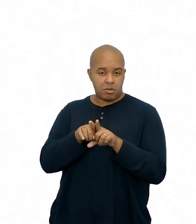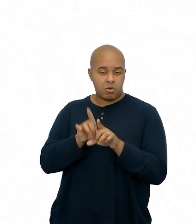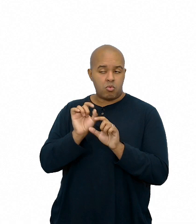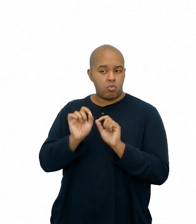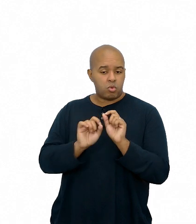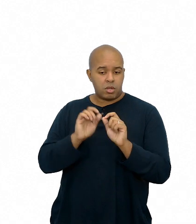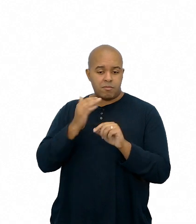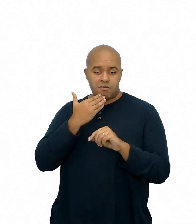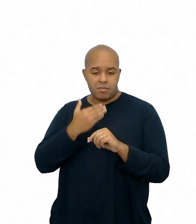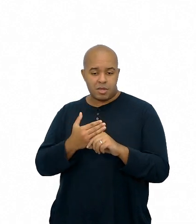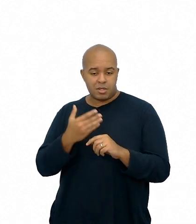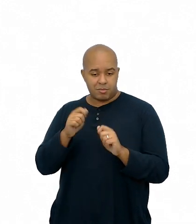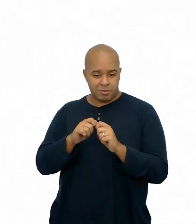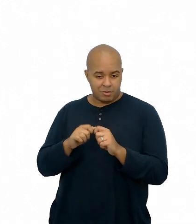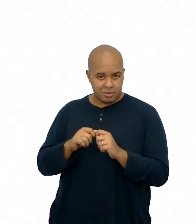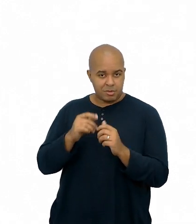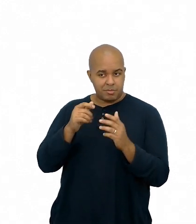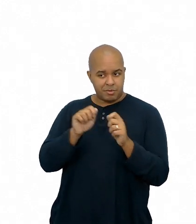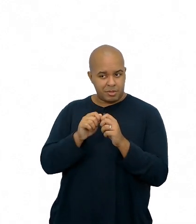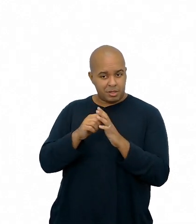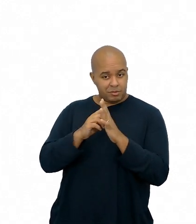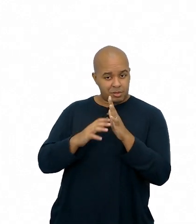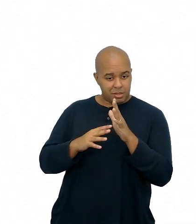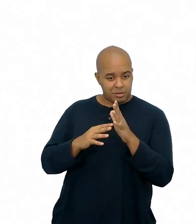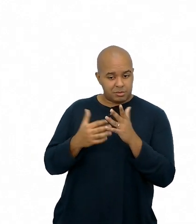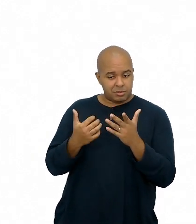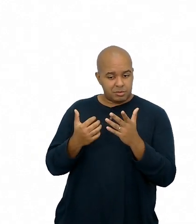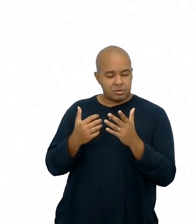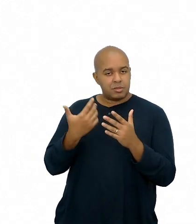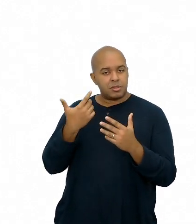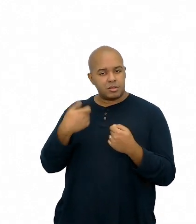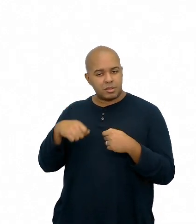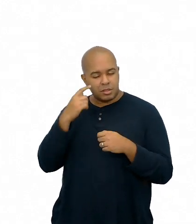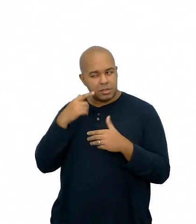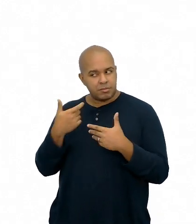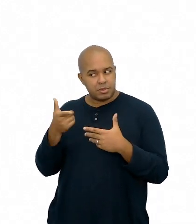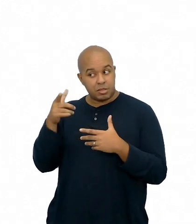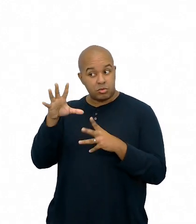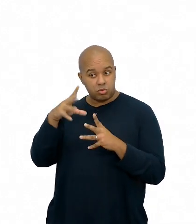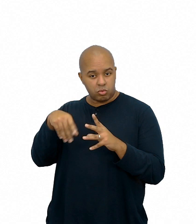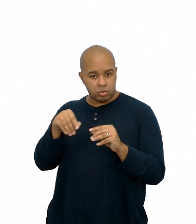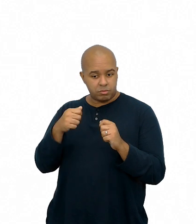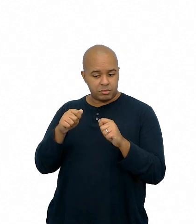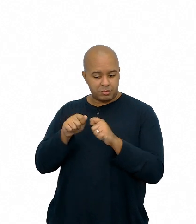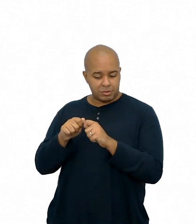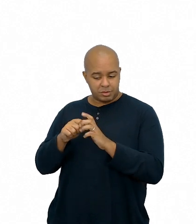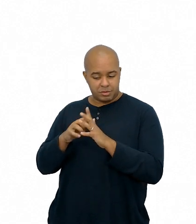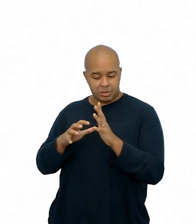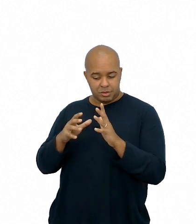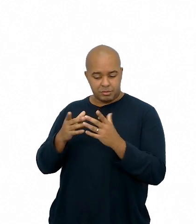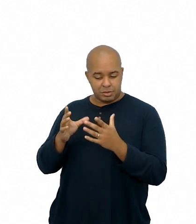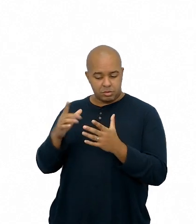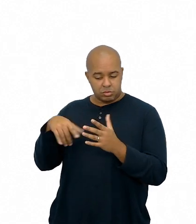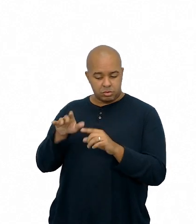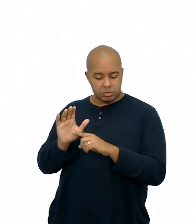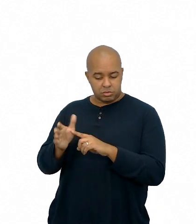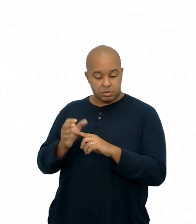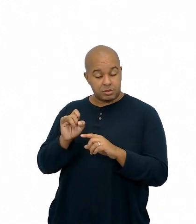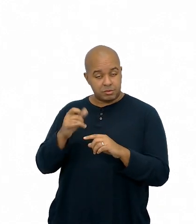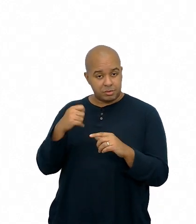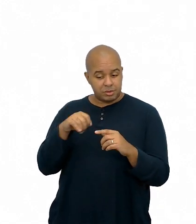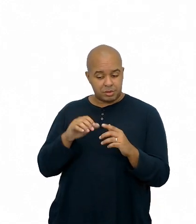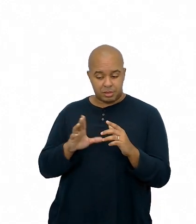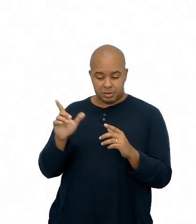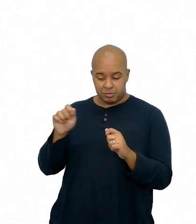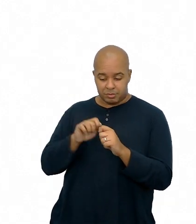o que se pede para poder realizar a atividade, a gente tem que dar espaço para que todos realizem essa atividade, então, se for o caso,